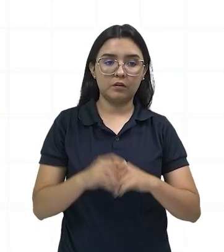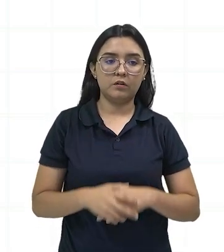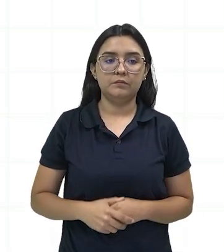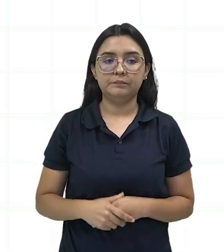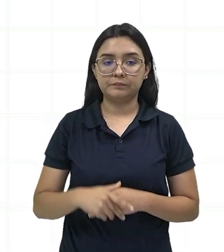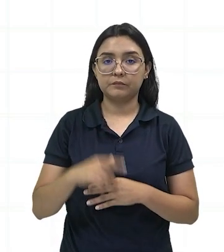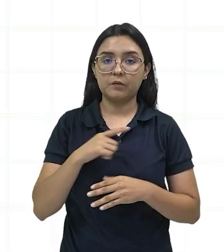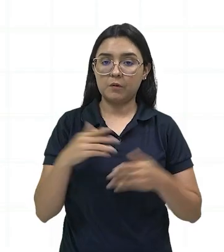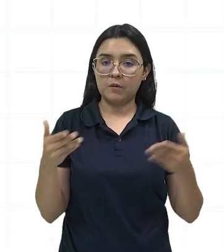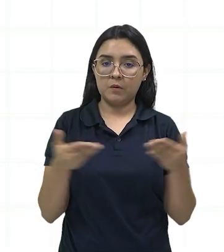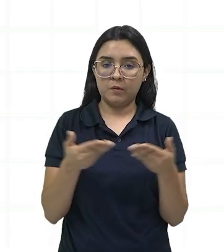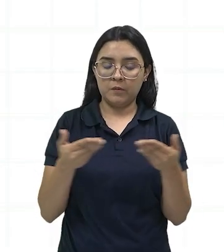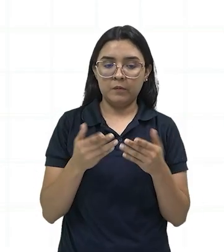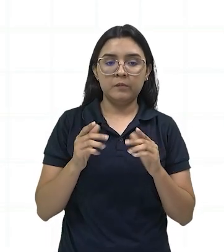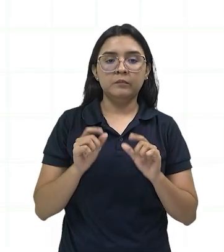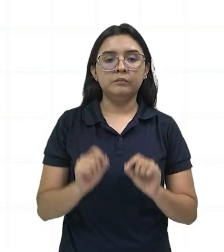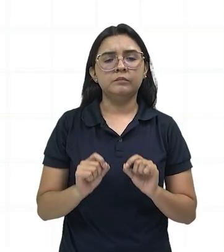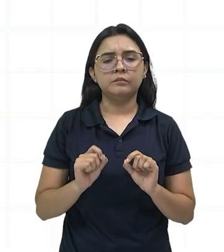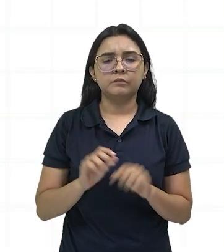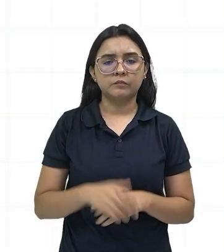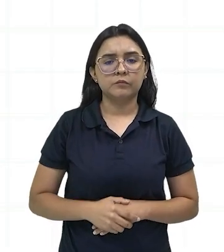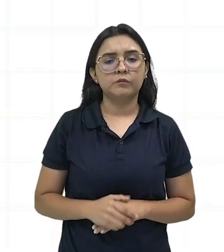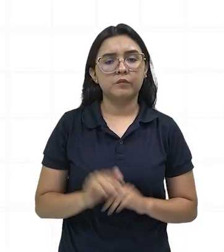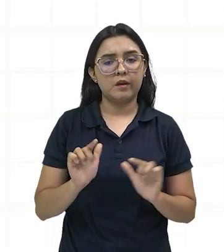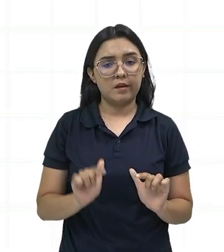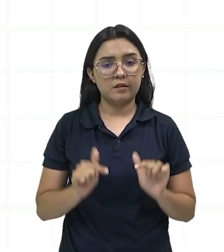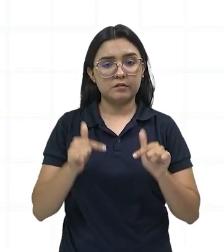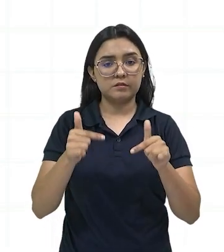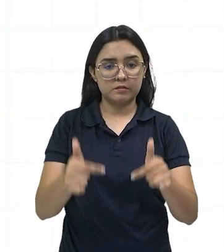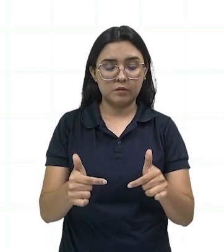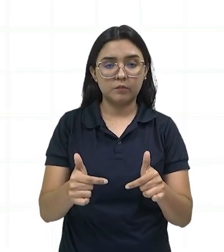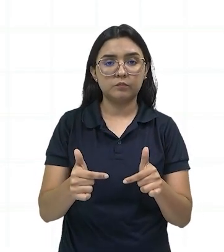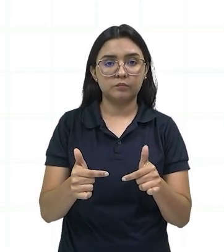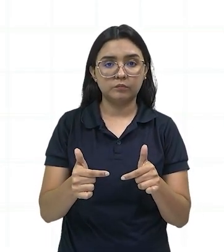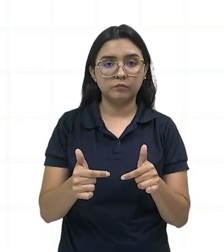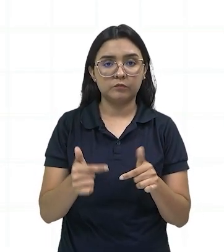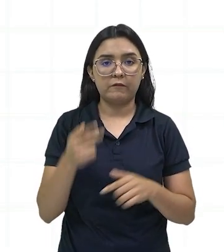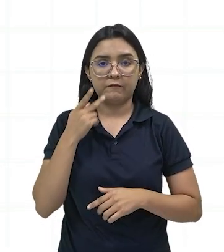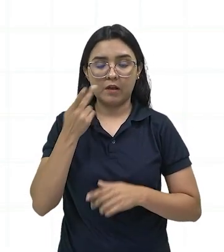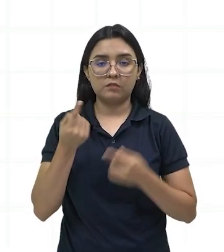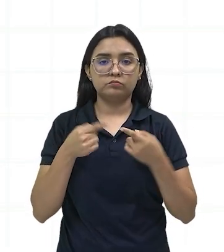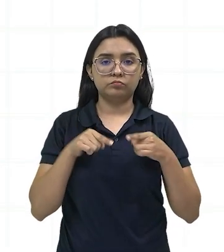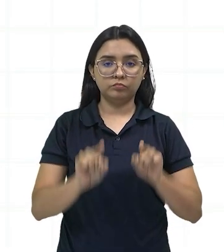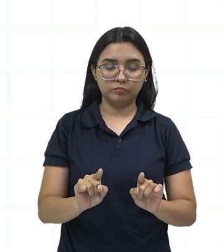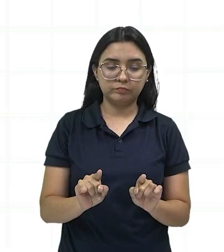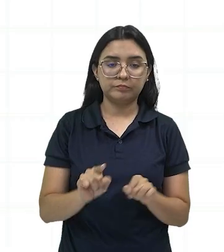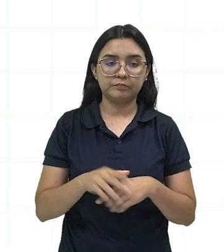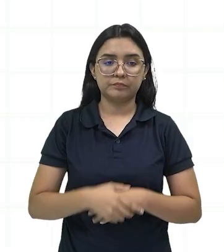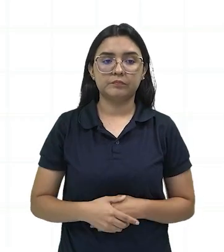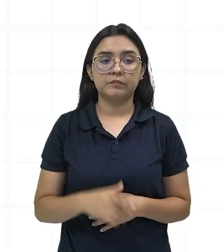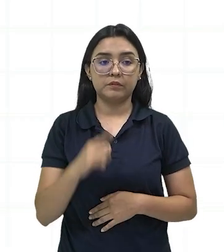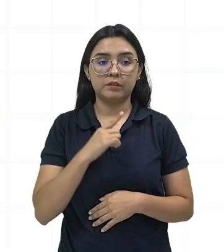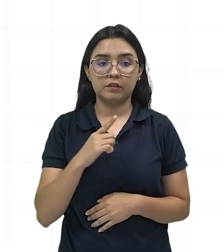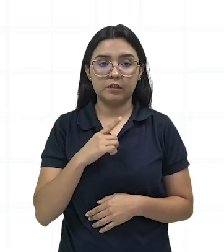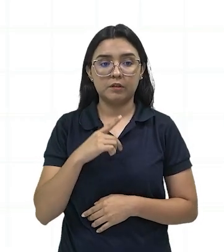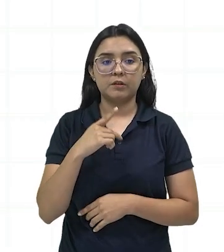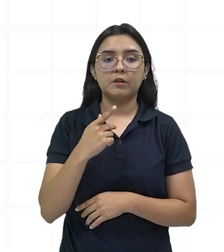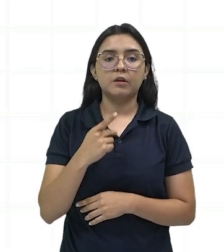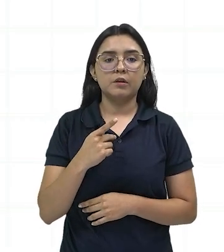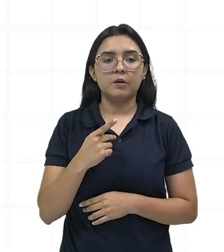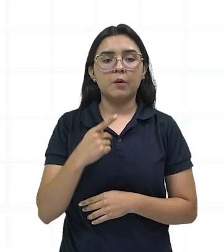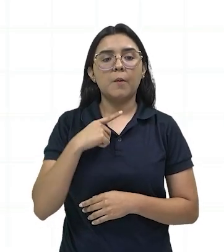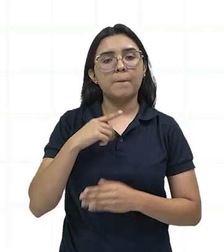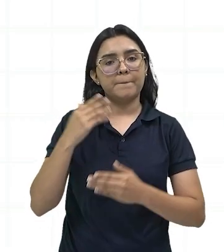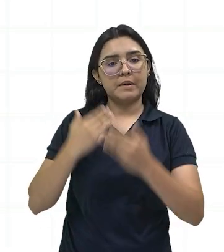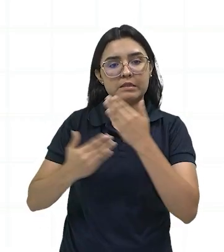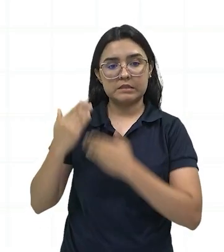presente, quando a ação ocorre no momento da fala. Eu tenho o passado ou o pretérito, e é importante